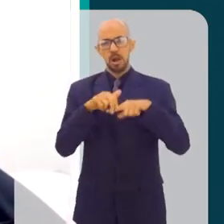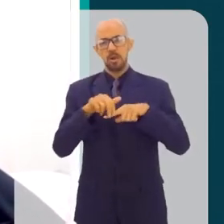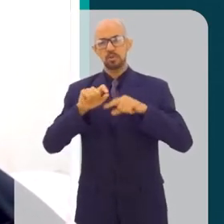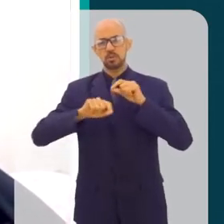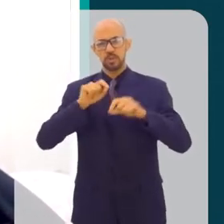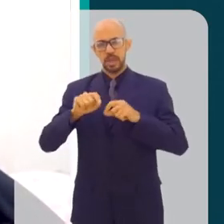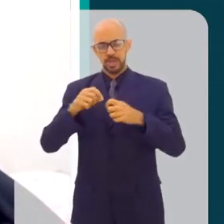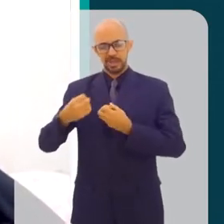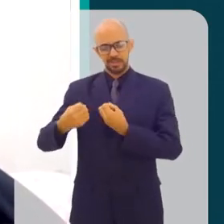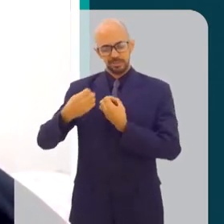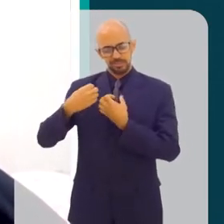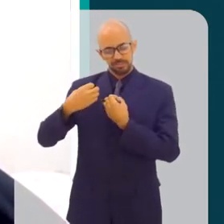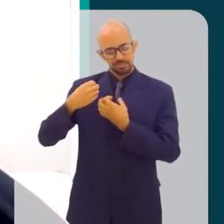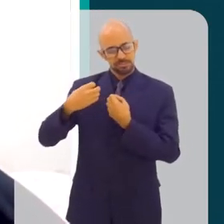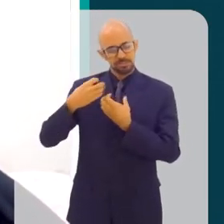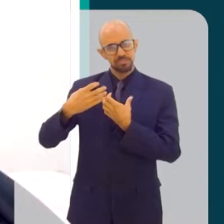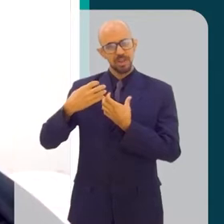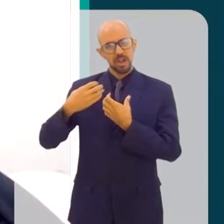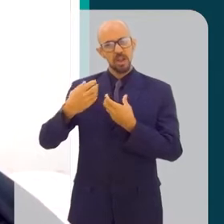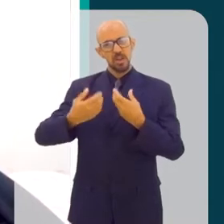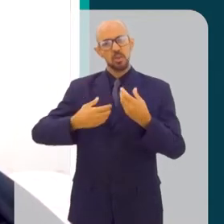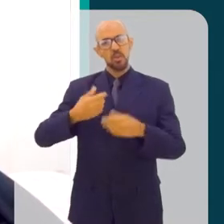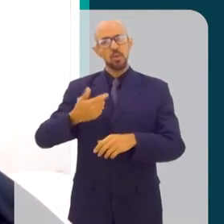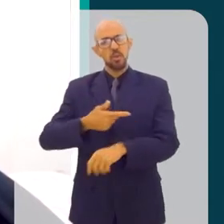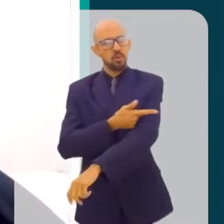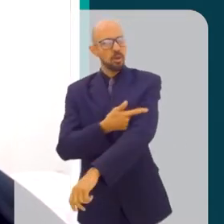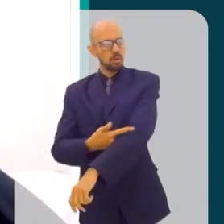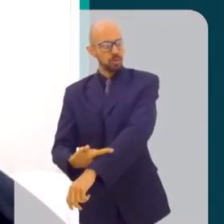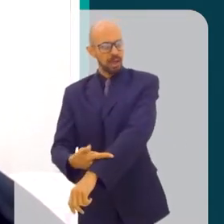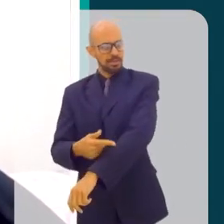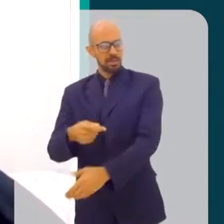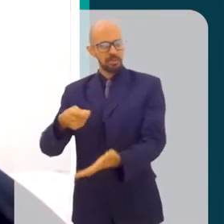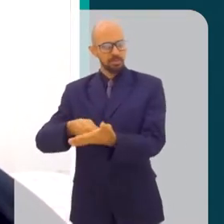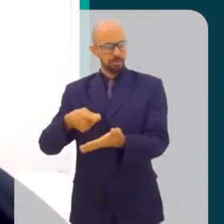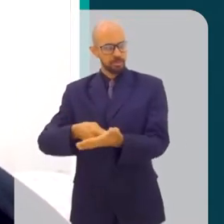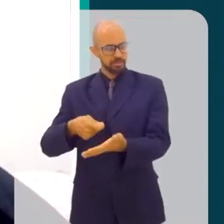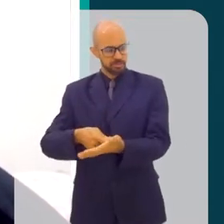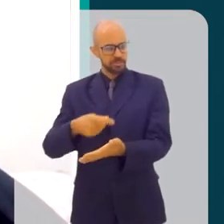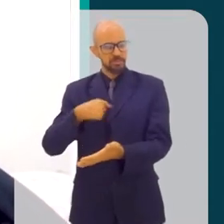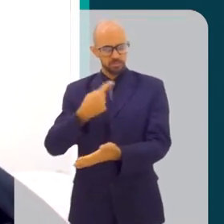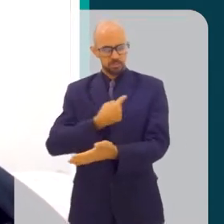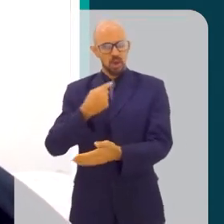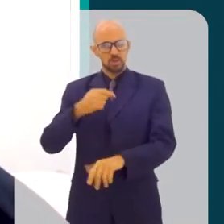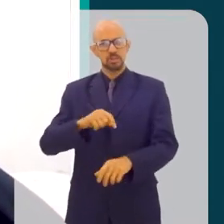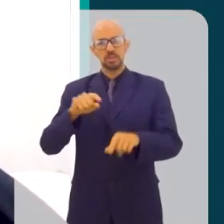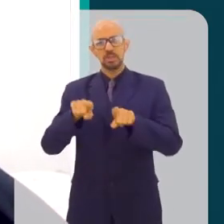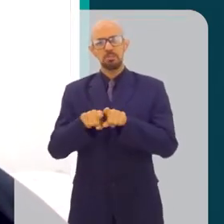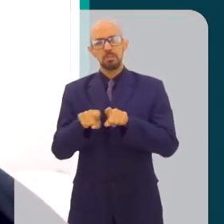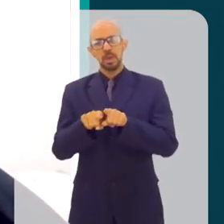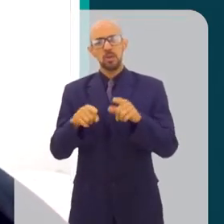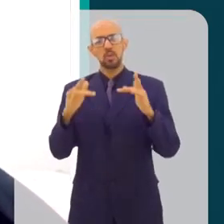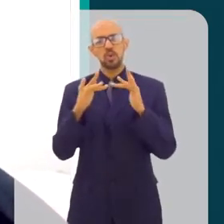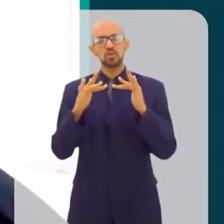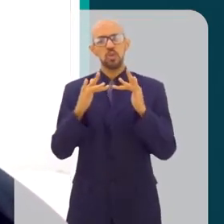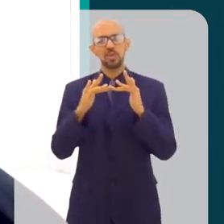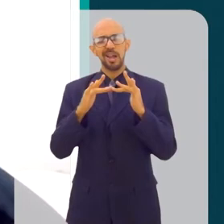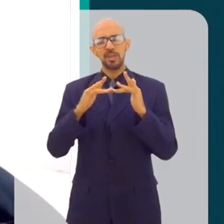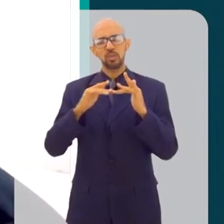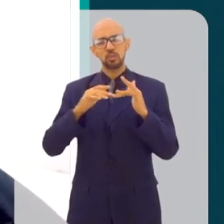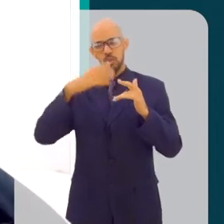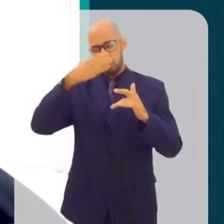forma como a gente é educada, a forma como a gente tem que se comportar, falar, lidar com o nosso